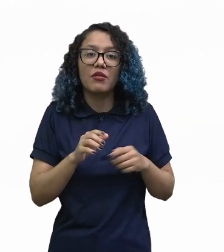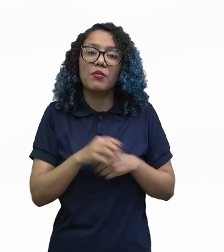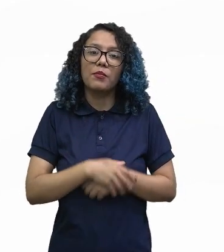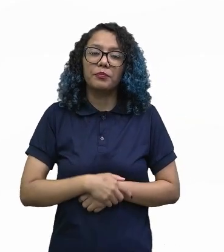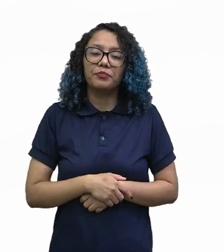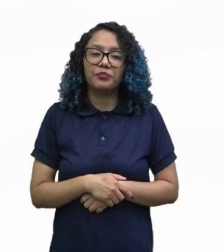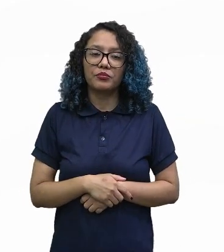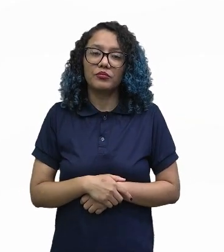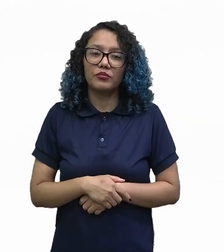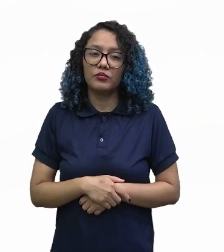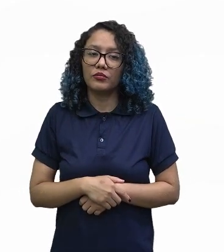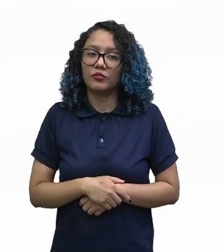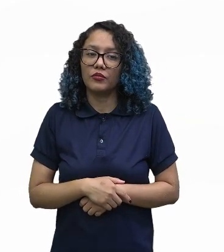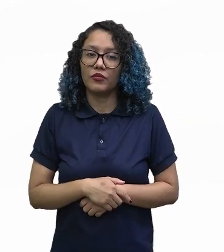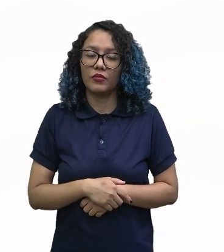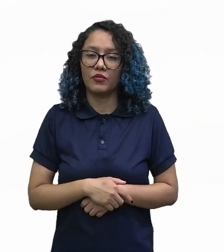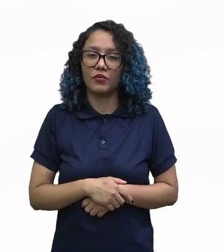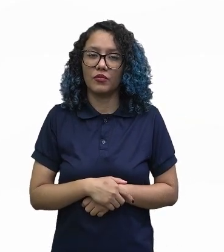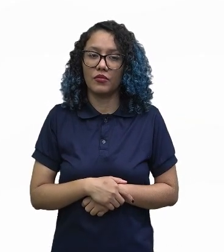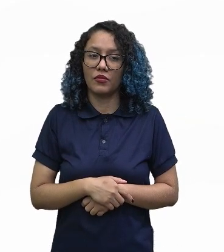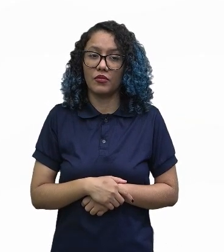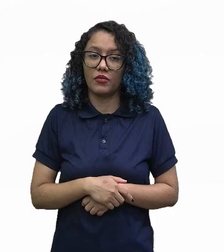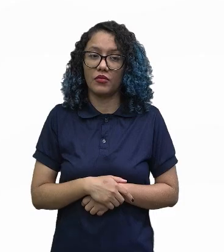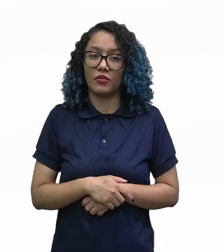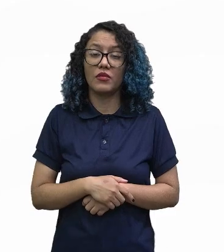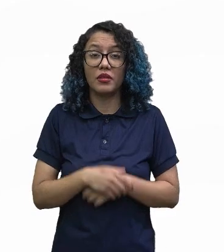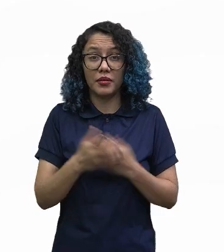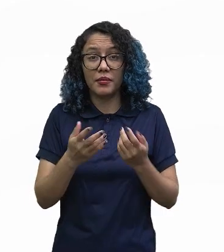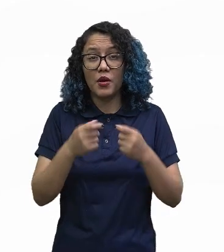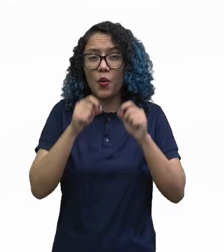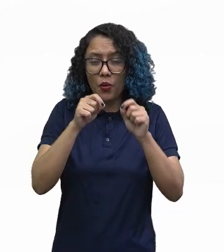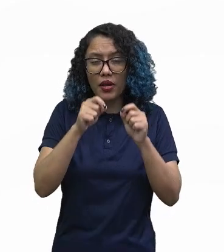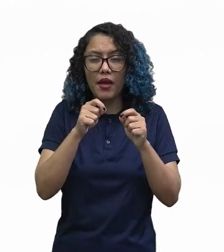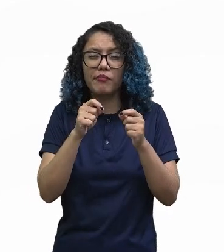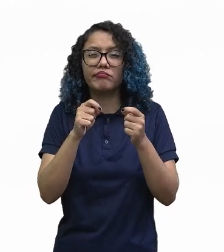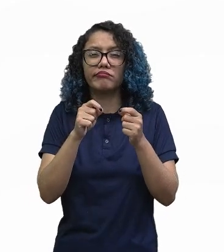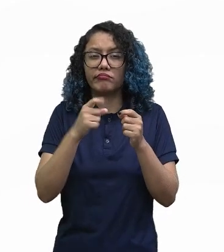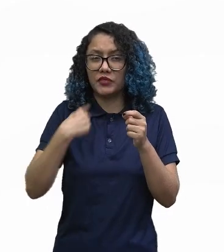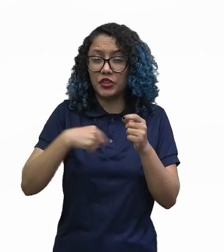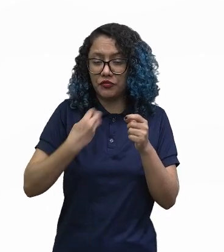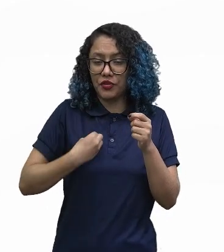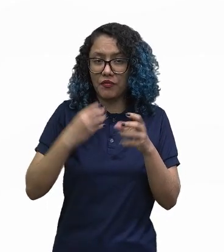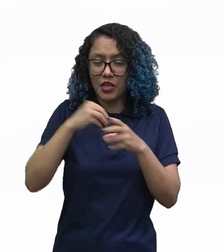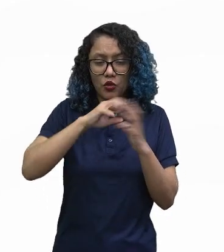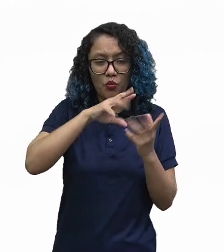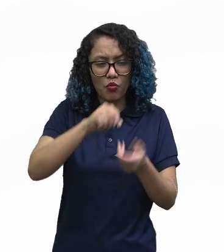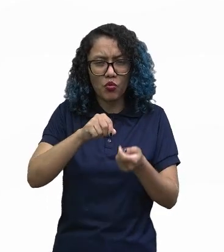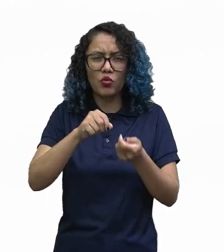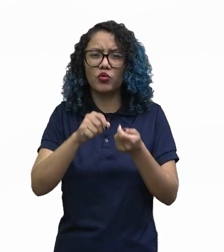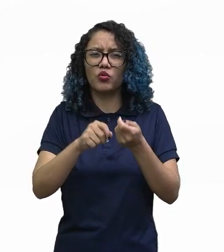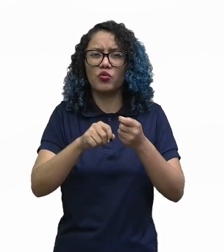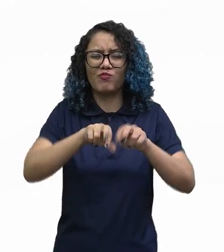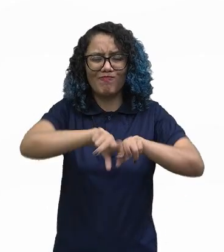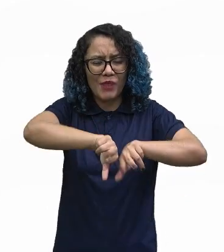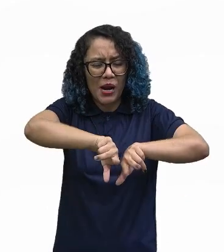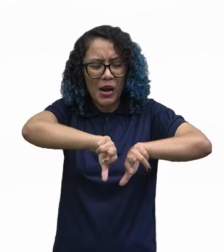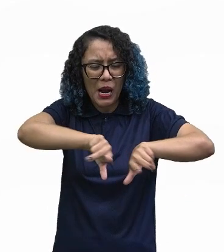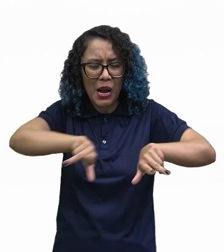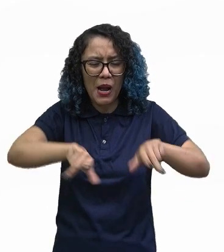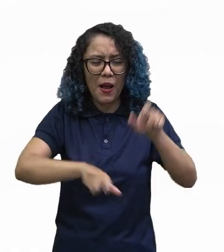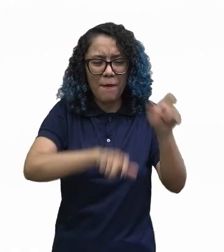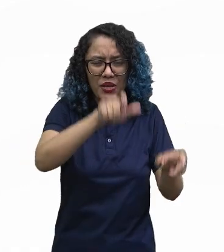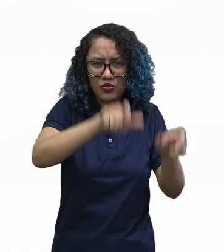que vivemos em um mundo diverso com pessoas diferentes e que pensam de maneiras